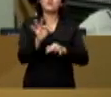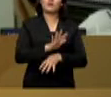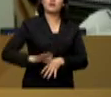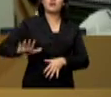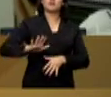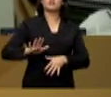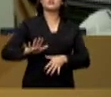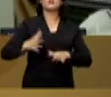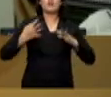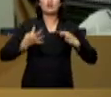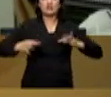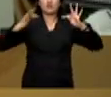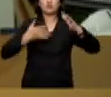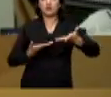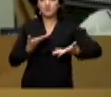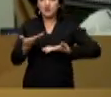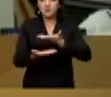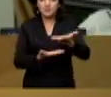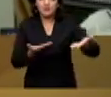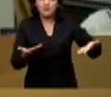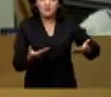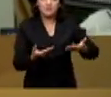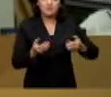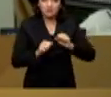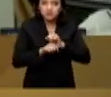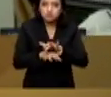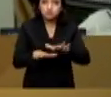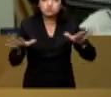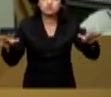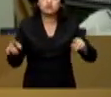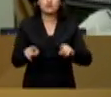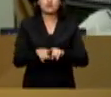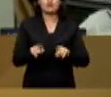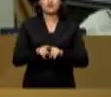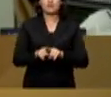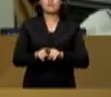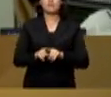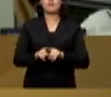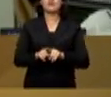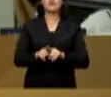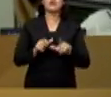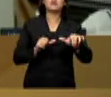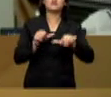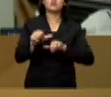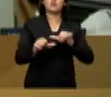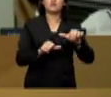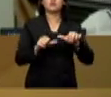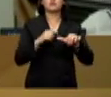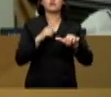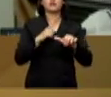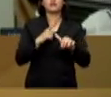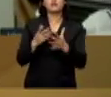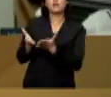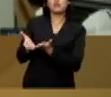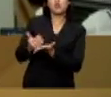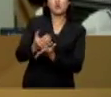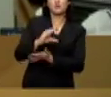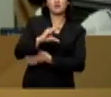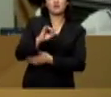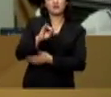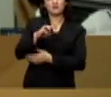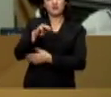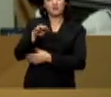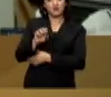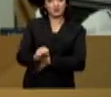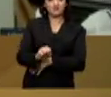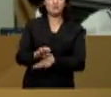as distorções por ele causadas em face da sistemática anterior de recolhimento do ICMS. A ausência de ressalva